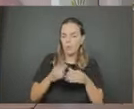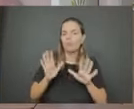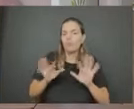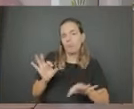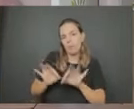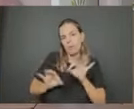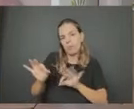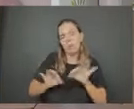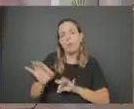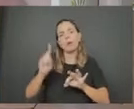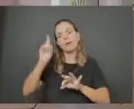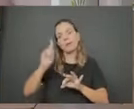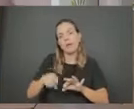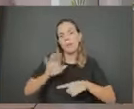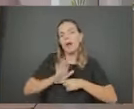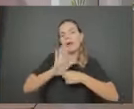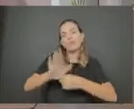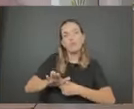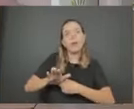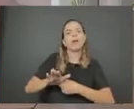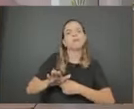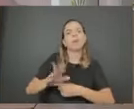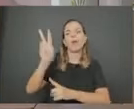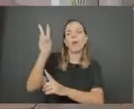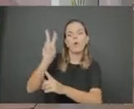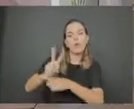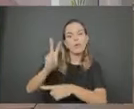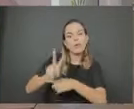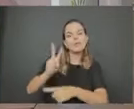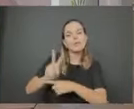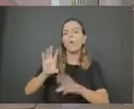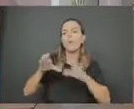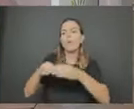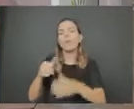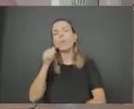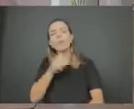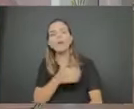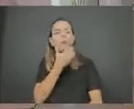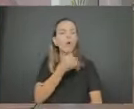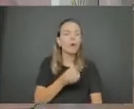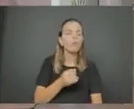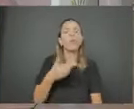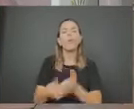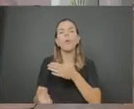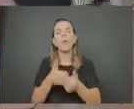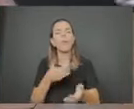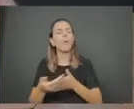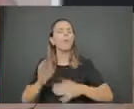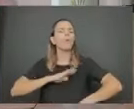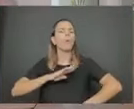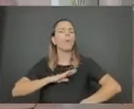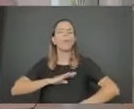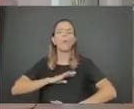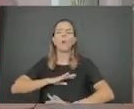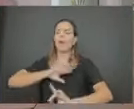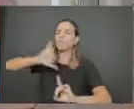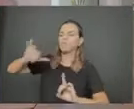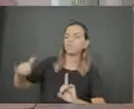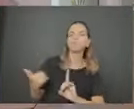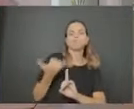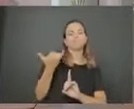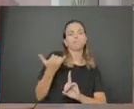proteção ao nosso policial militar, quer ele masculino ou feminino, de qualquer tipo de situação de assédio moral ou sexual.